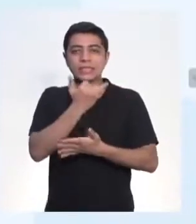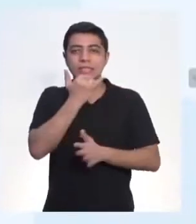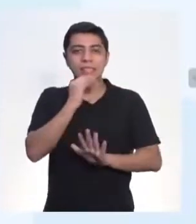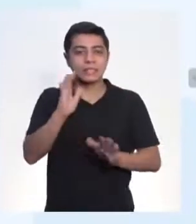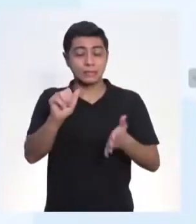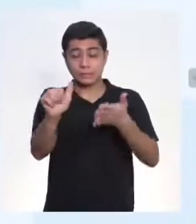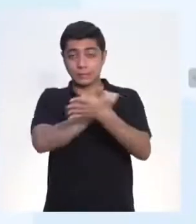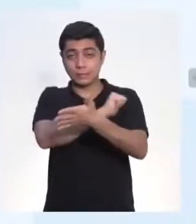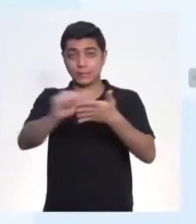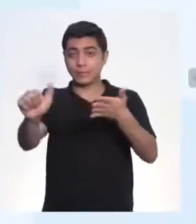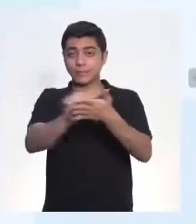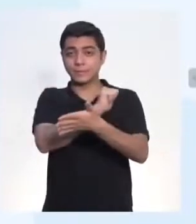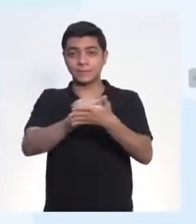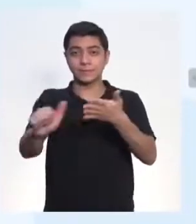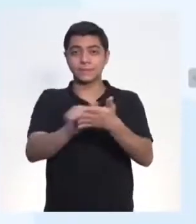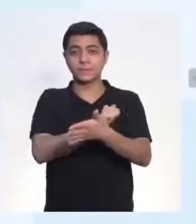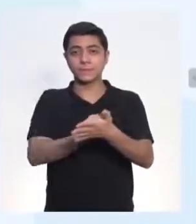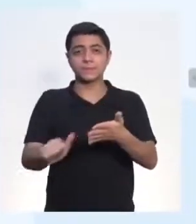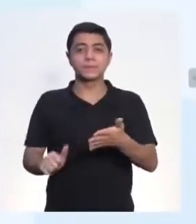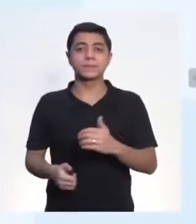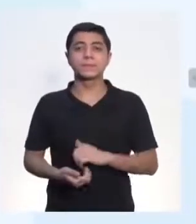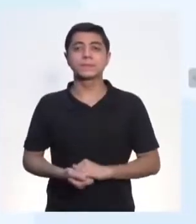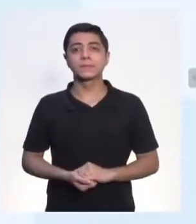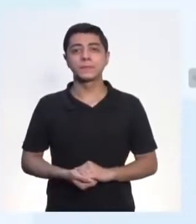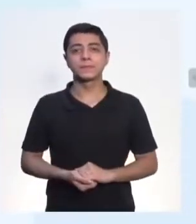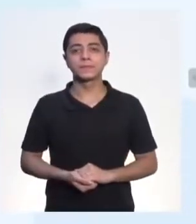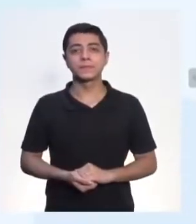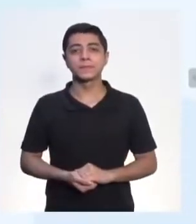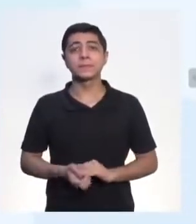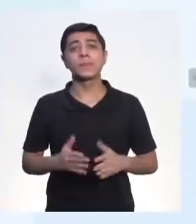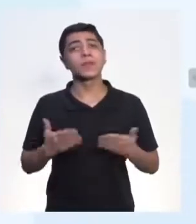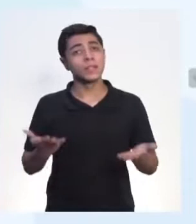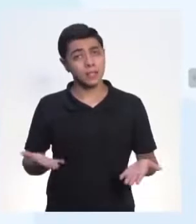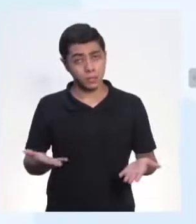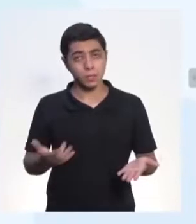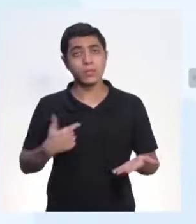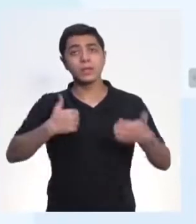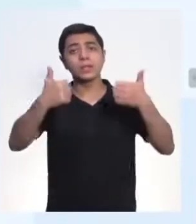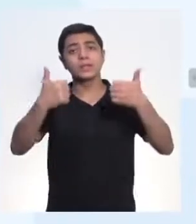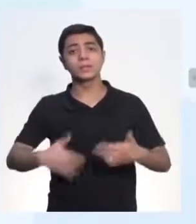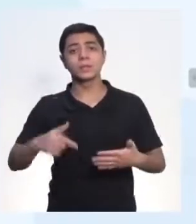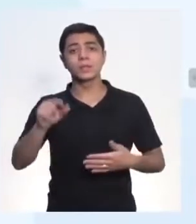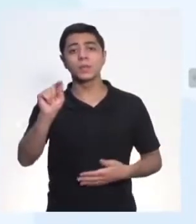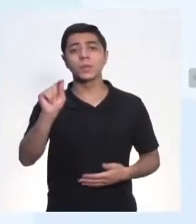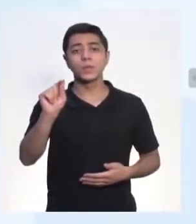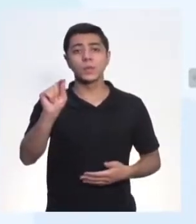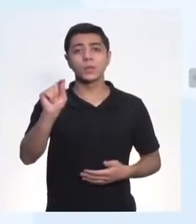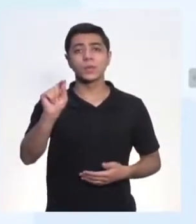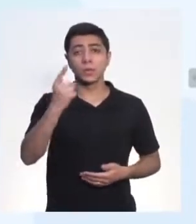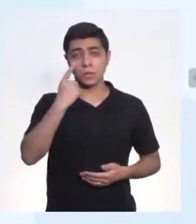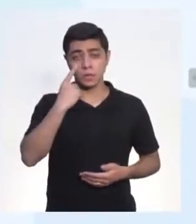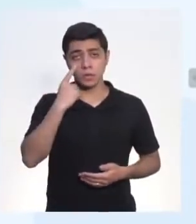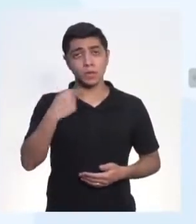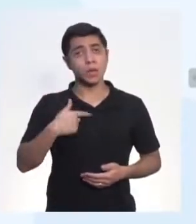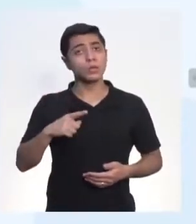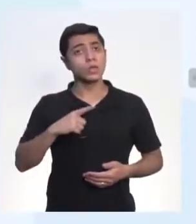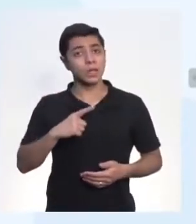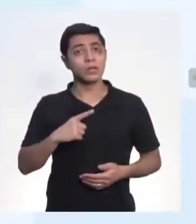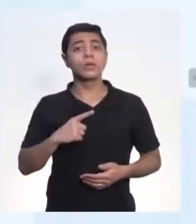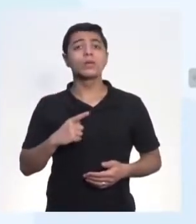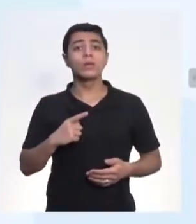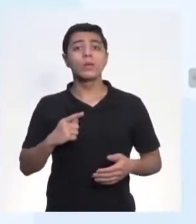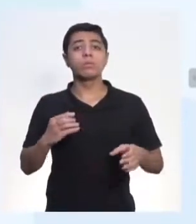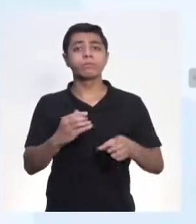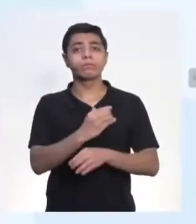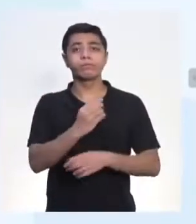Sai daqui. Isso. Então, eu posso dizer que, como eu tenho os 24 inteiros,